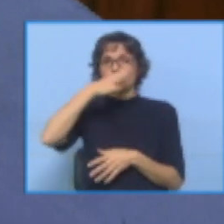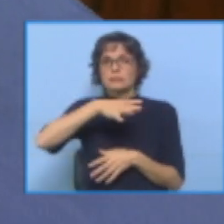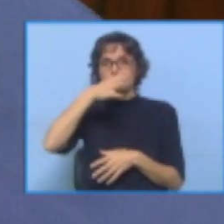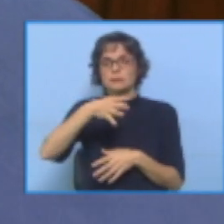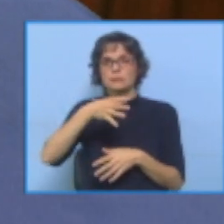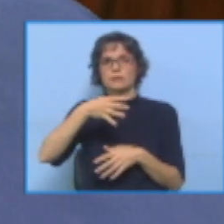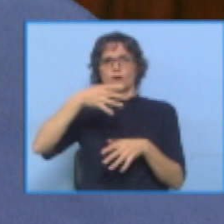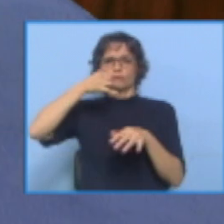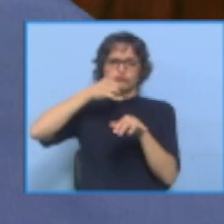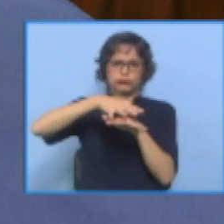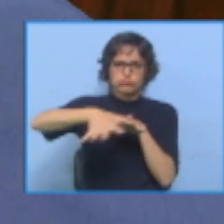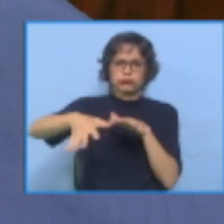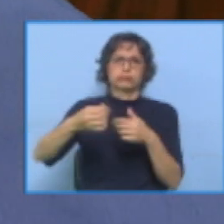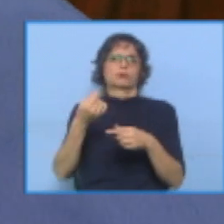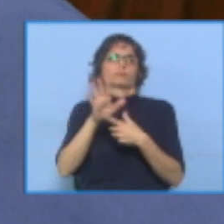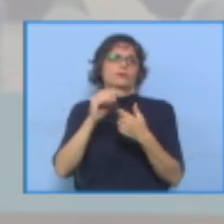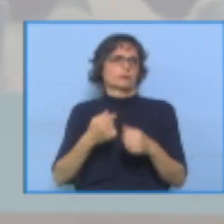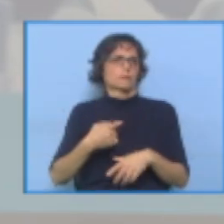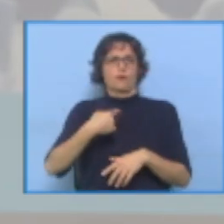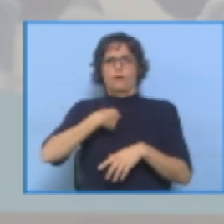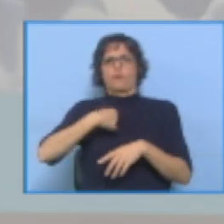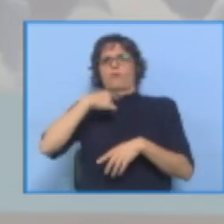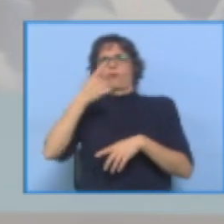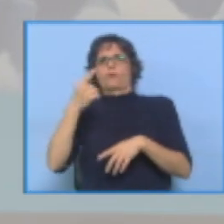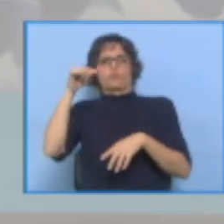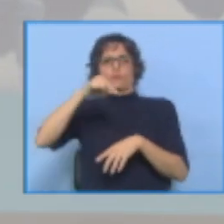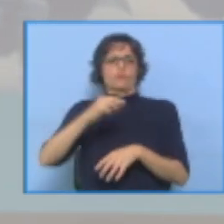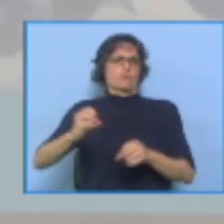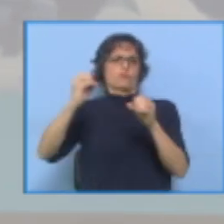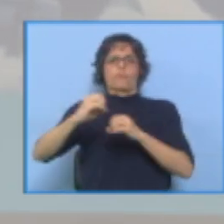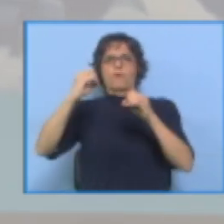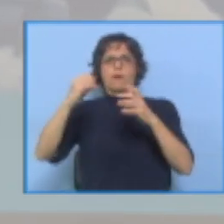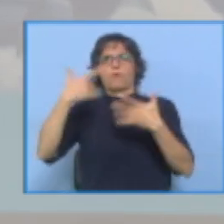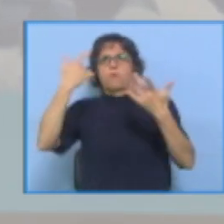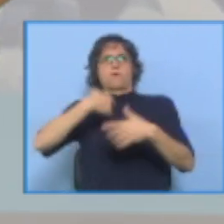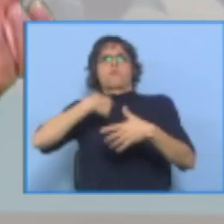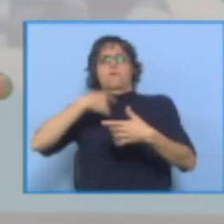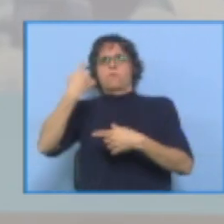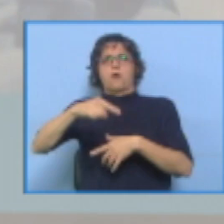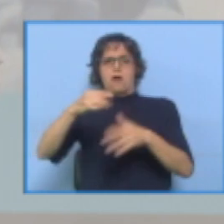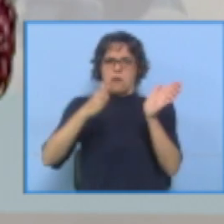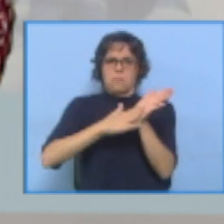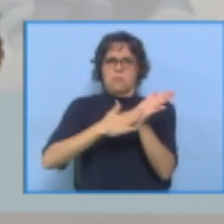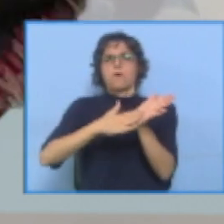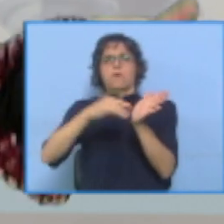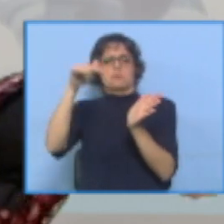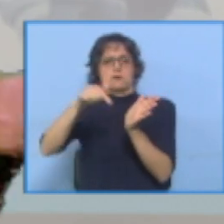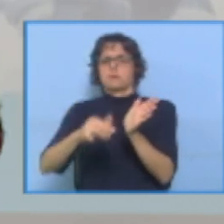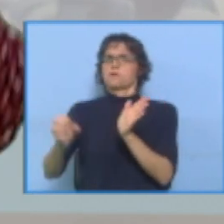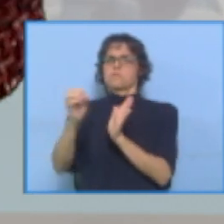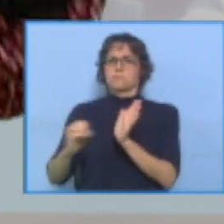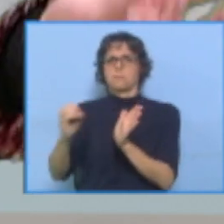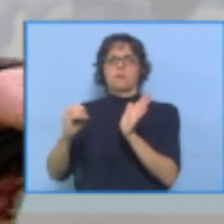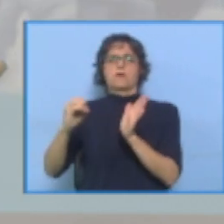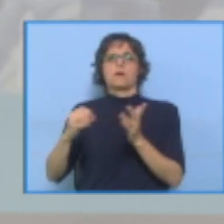coisas, eu juro que não houve aqui não sei o quê, eu tenho meios de provar que não houve